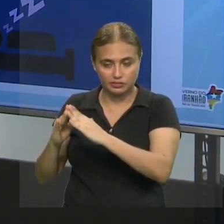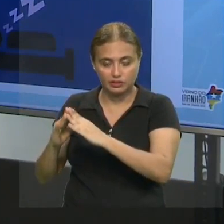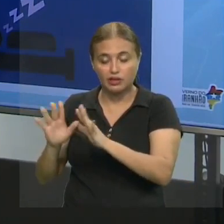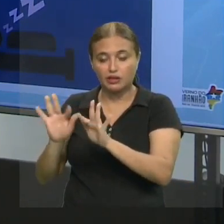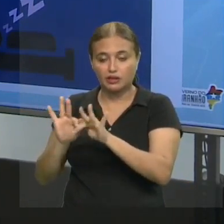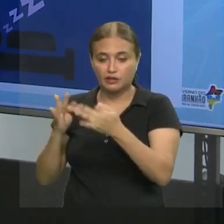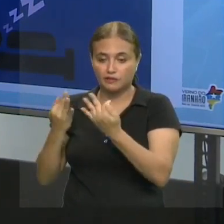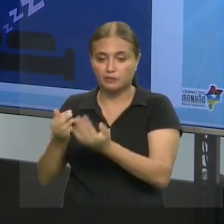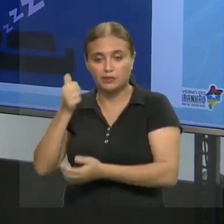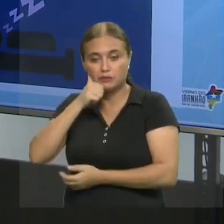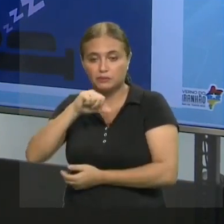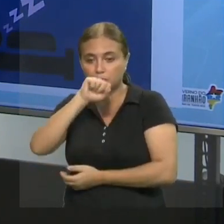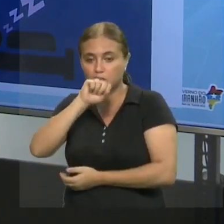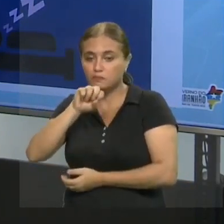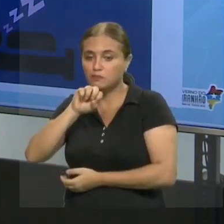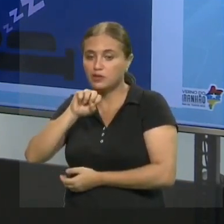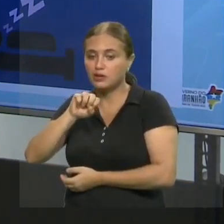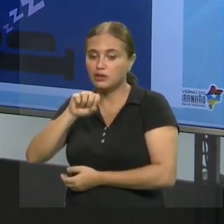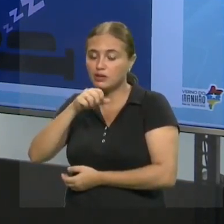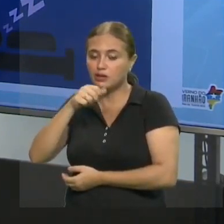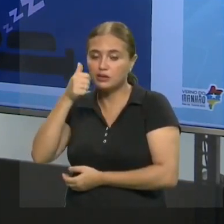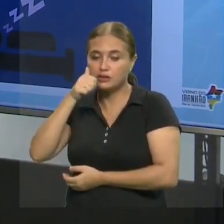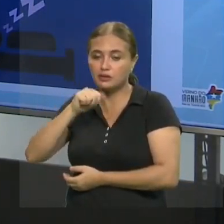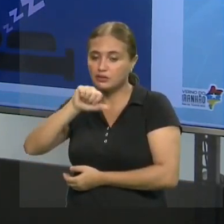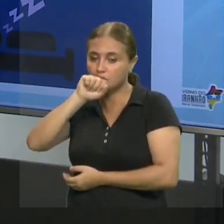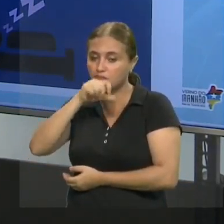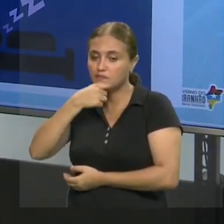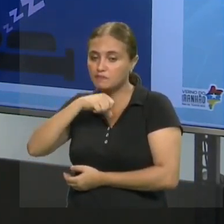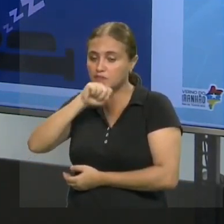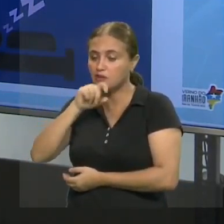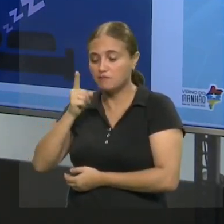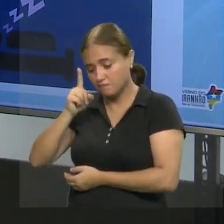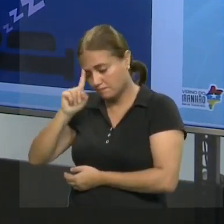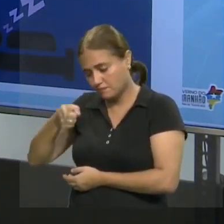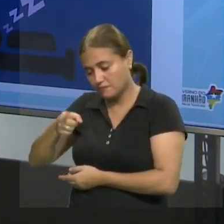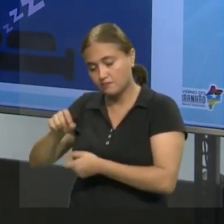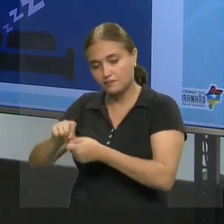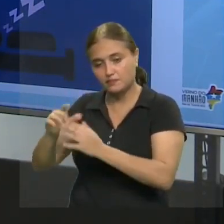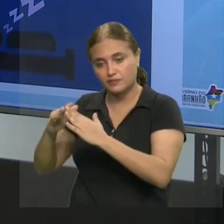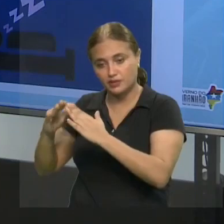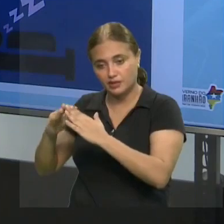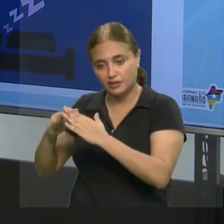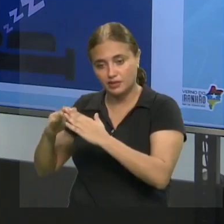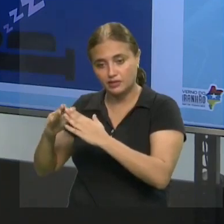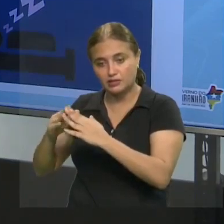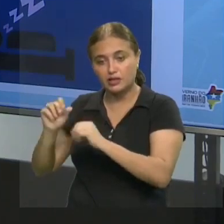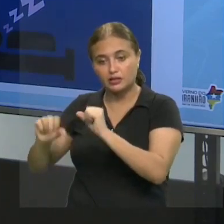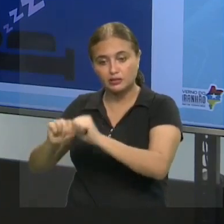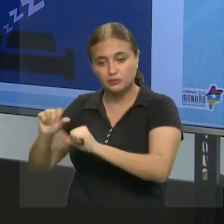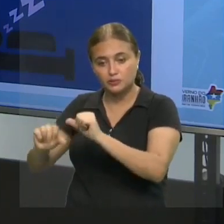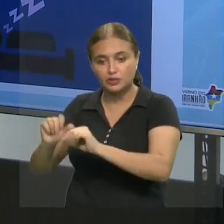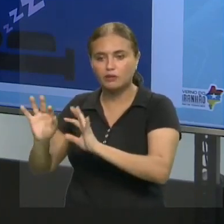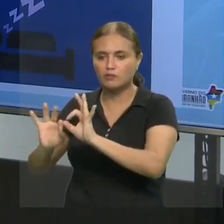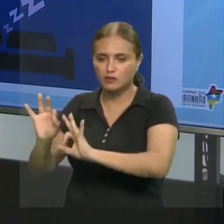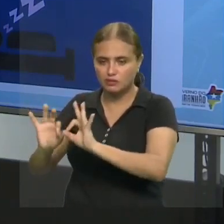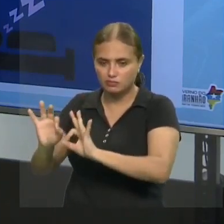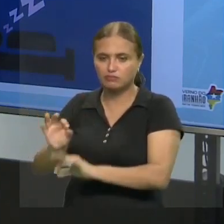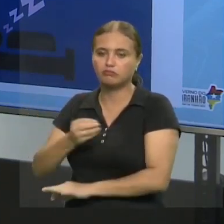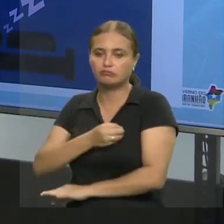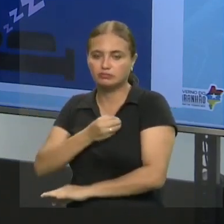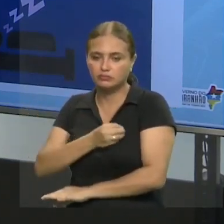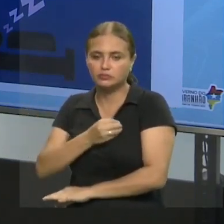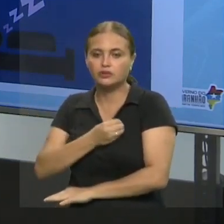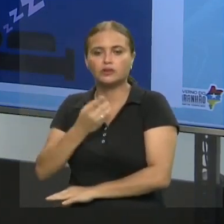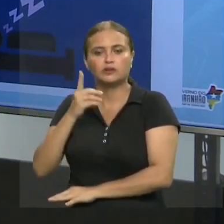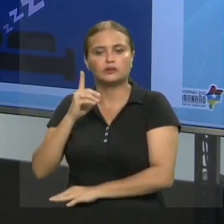atribui para mim? E com os meus estudos. Então, são coisas que você pode se organizar, transformar isso em hábito para que não seja